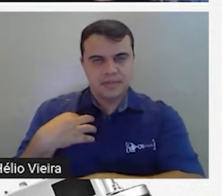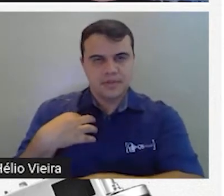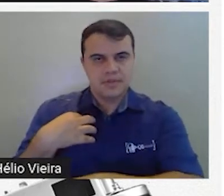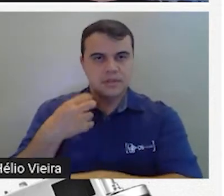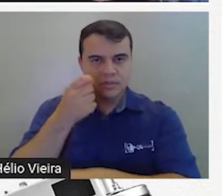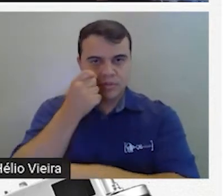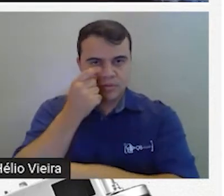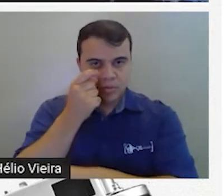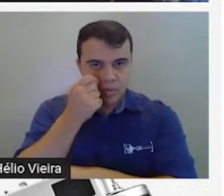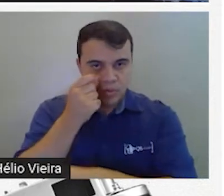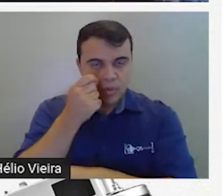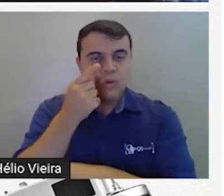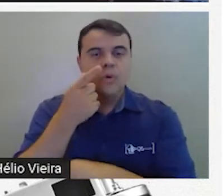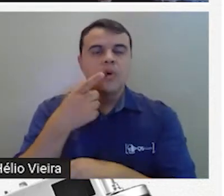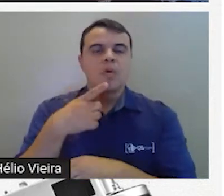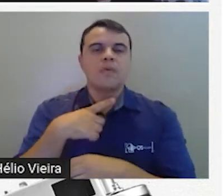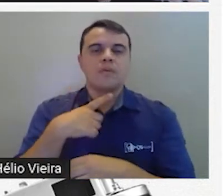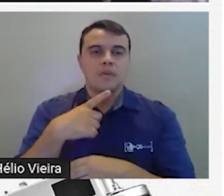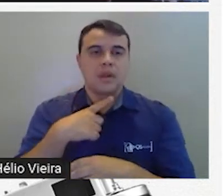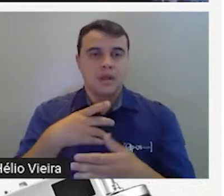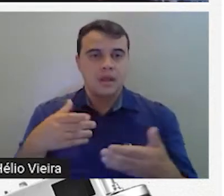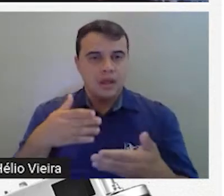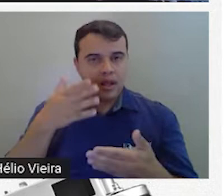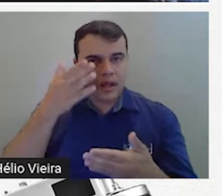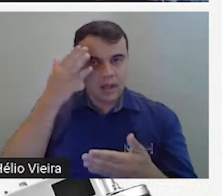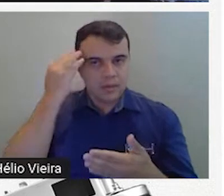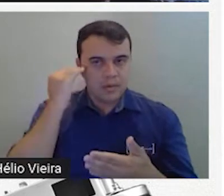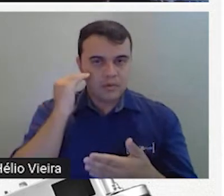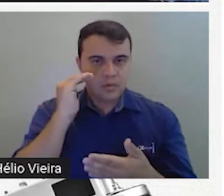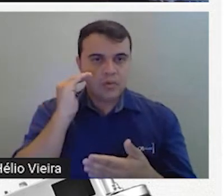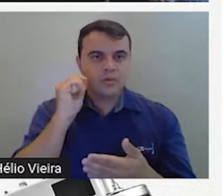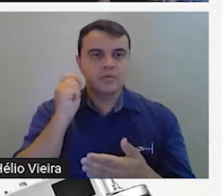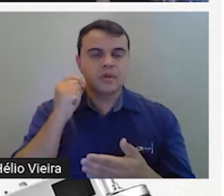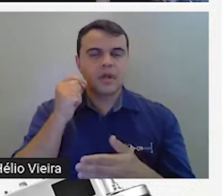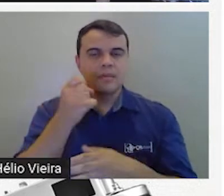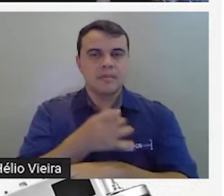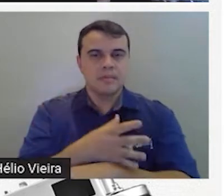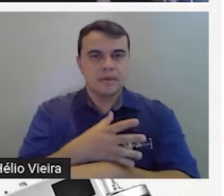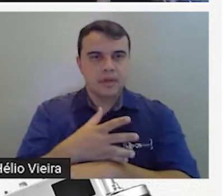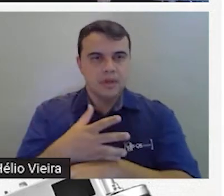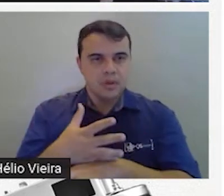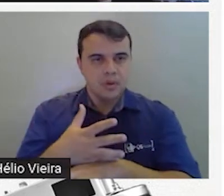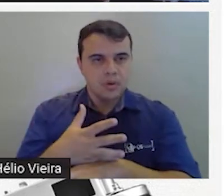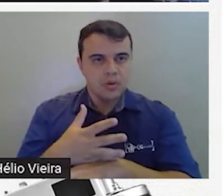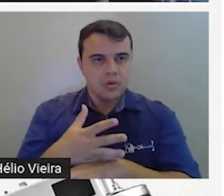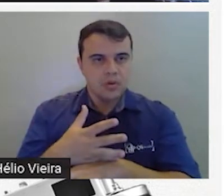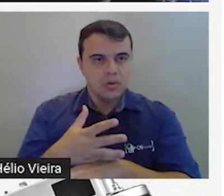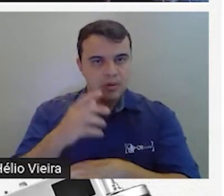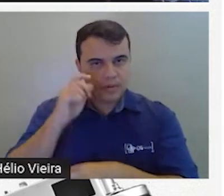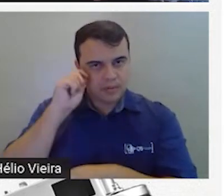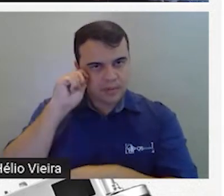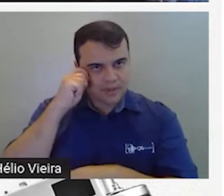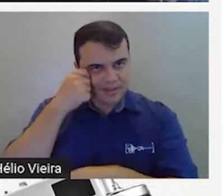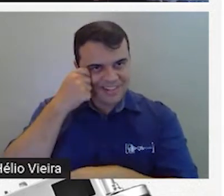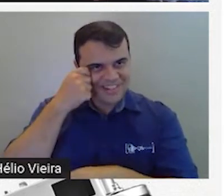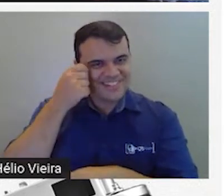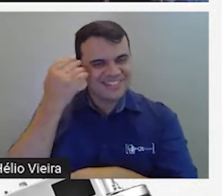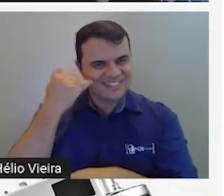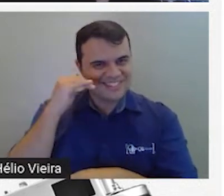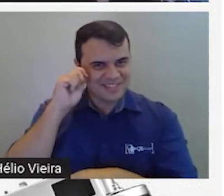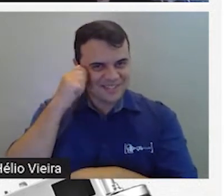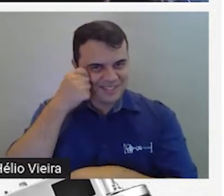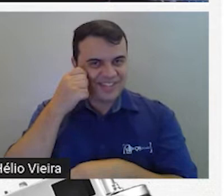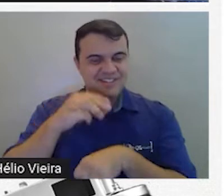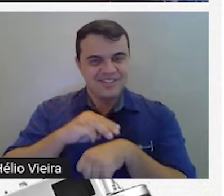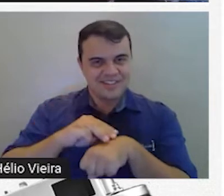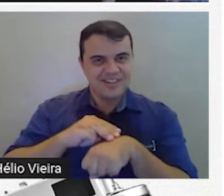azul marinho, e ele tem cabelos curtos, branco, e os cabelos curtos, castanho escuro,